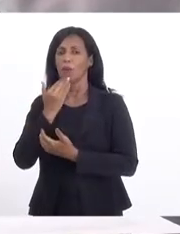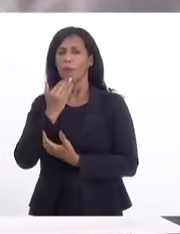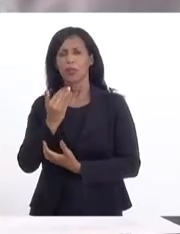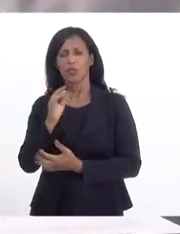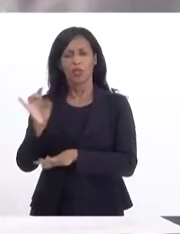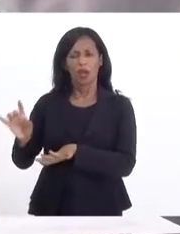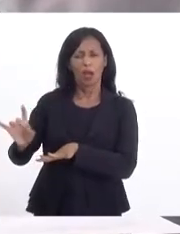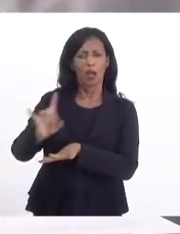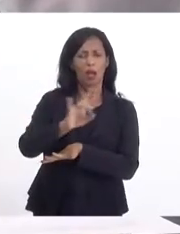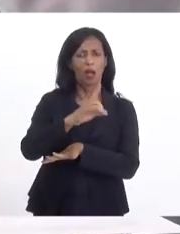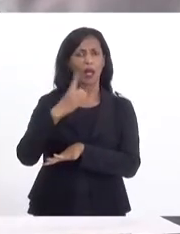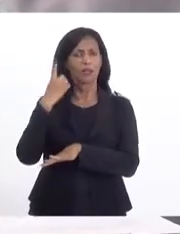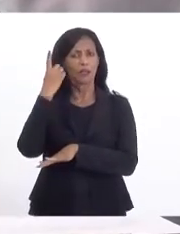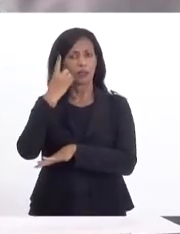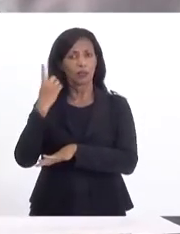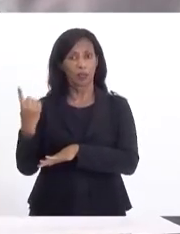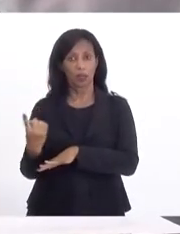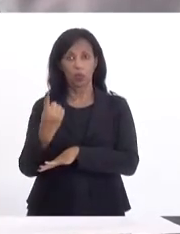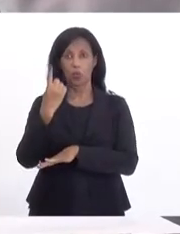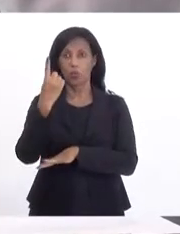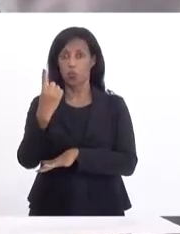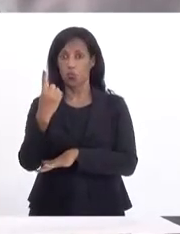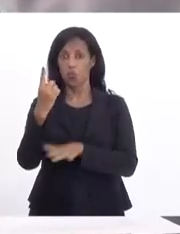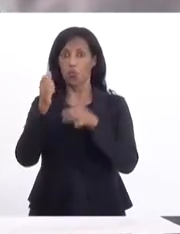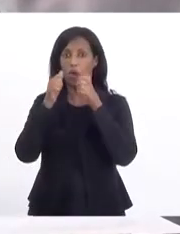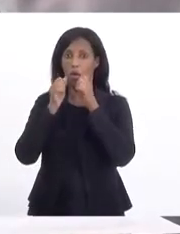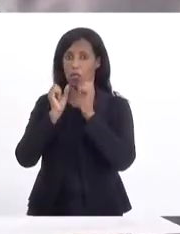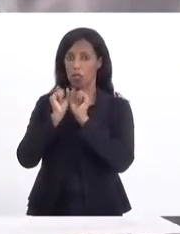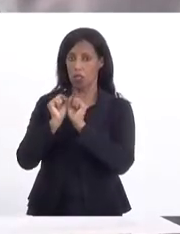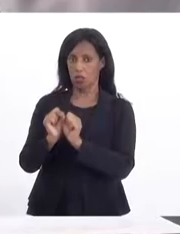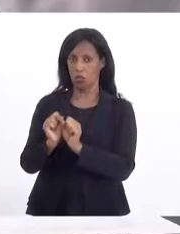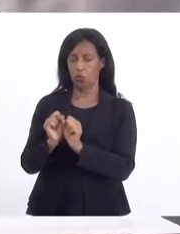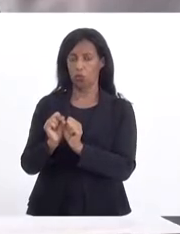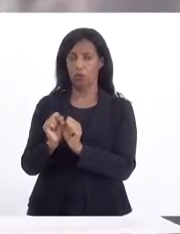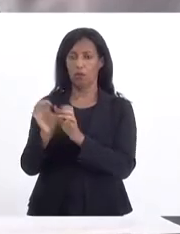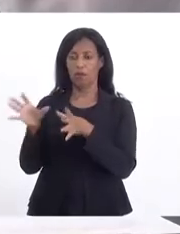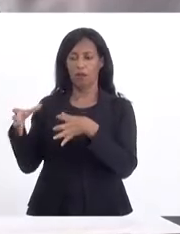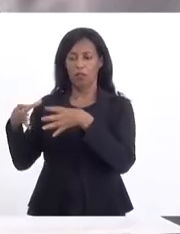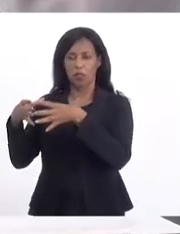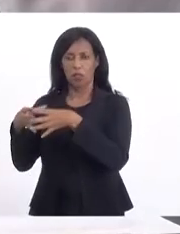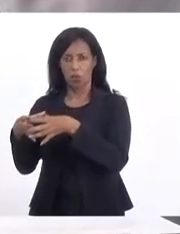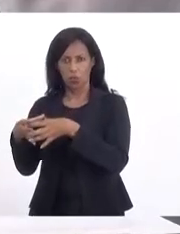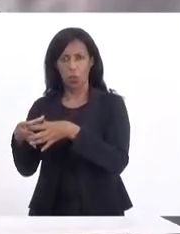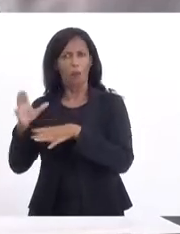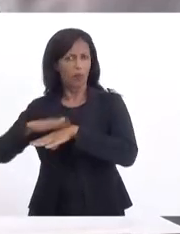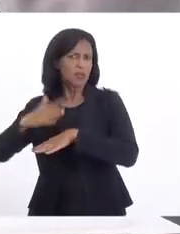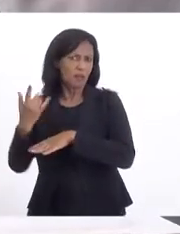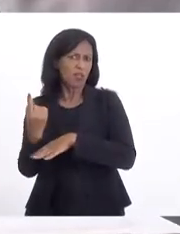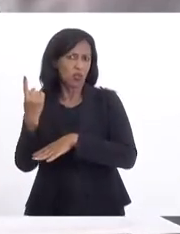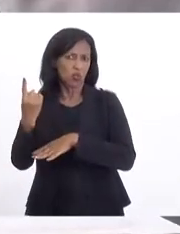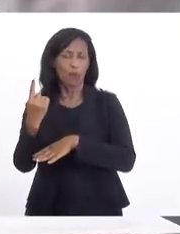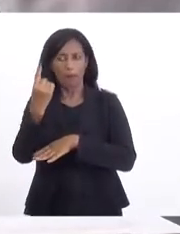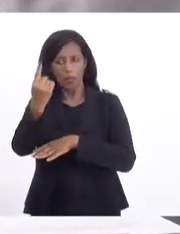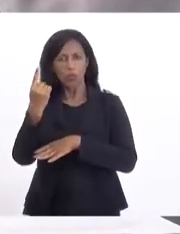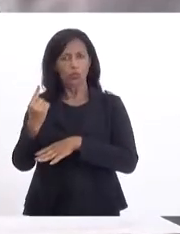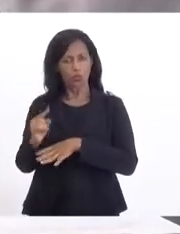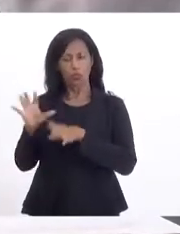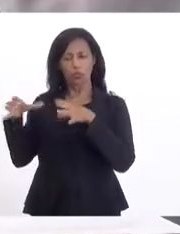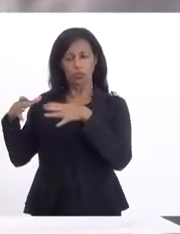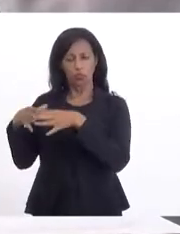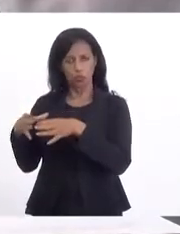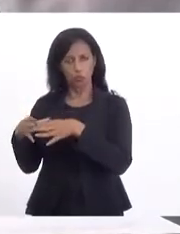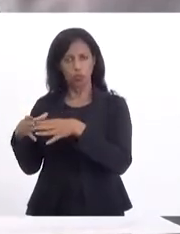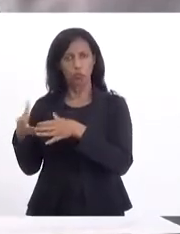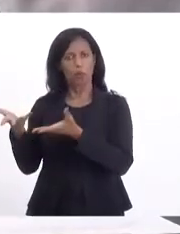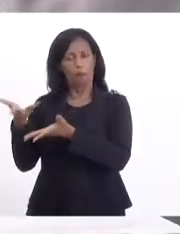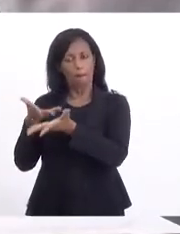deputado que indica pelo menos, cara, pelo menos um assessor para fazer, pode ser mais de um, mas pelo menos um para fazer